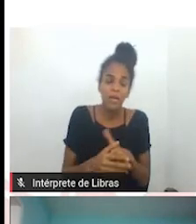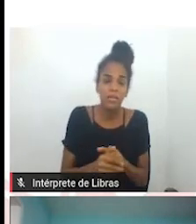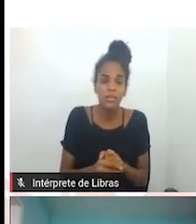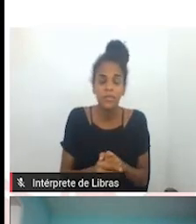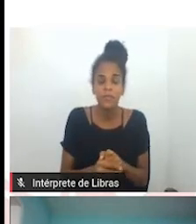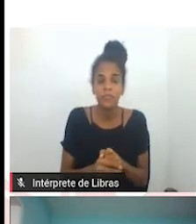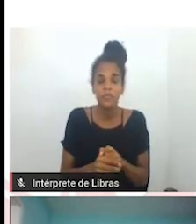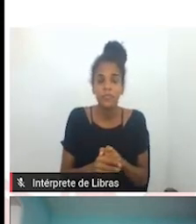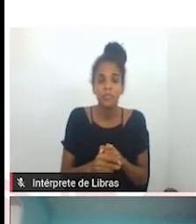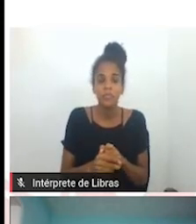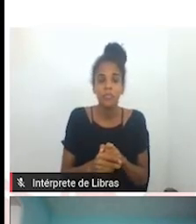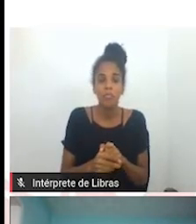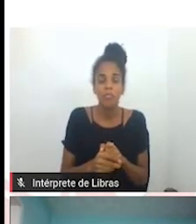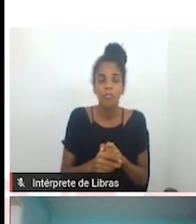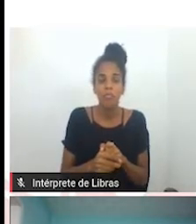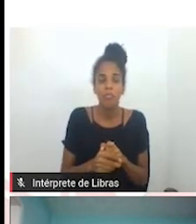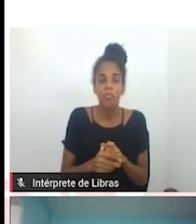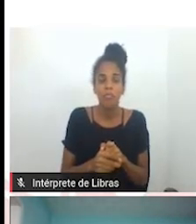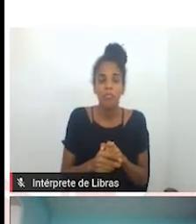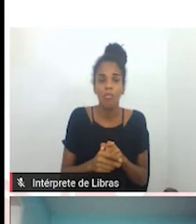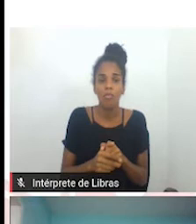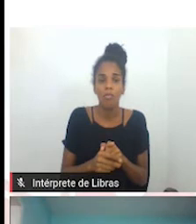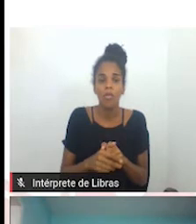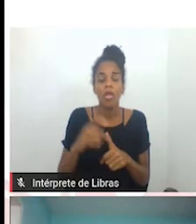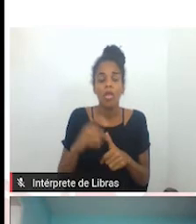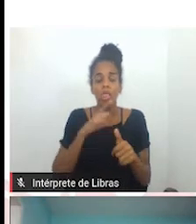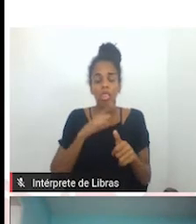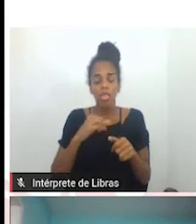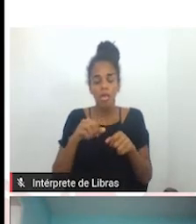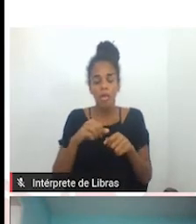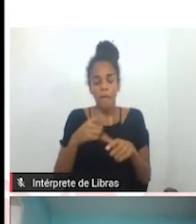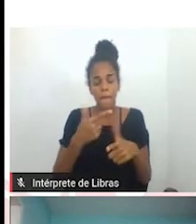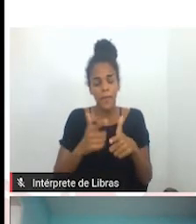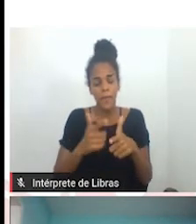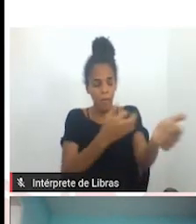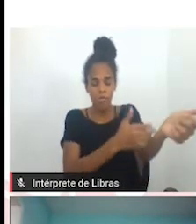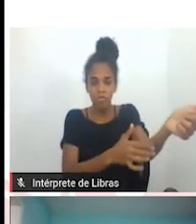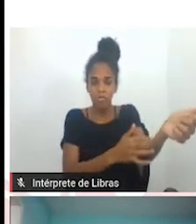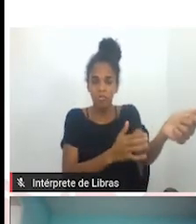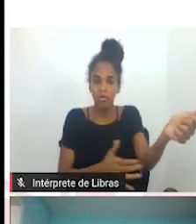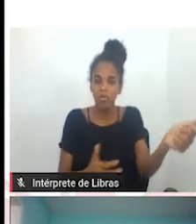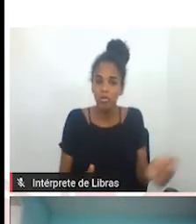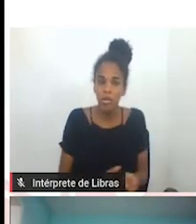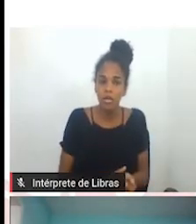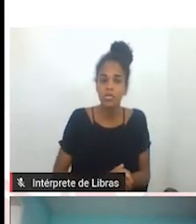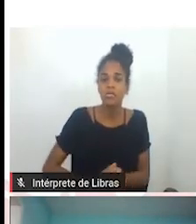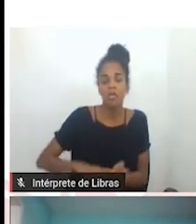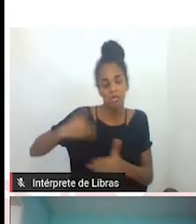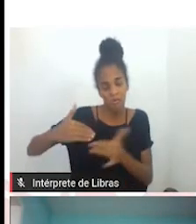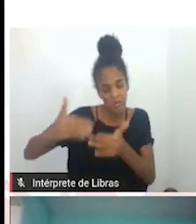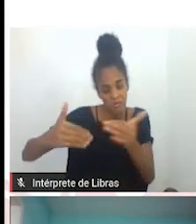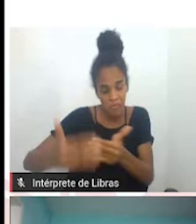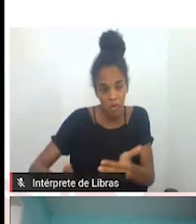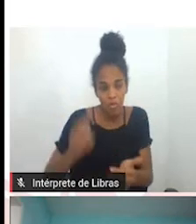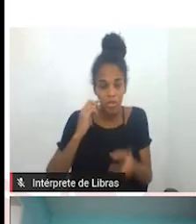porque o COVID dá também de coagulação e esse paciente pode evoluir com TEP, então você interna para ficar de olho ali se ele vai piorar,